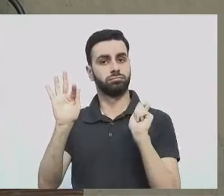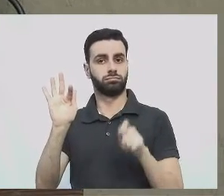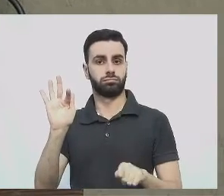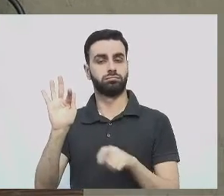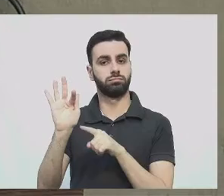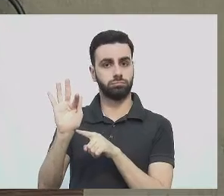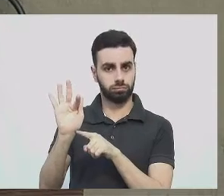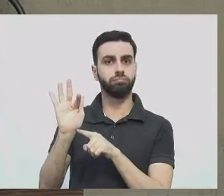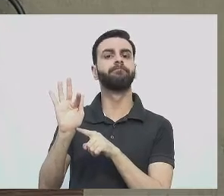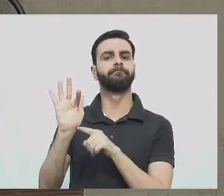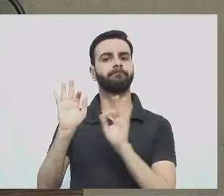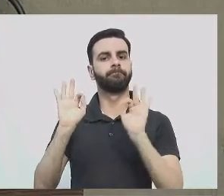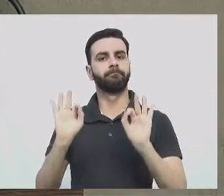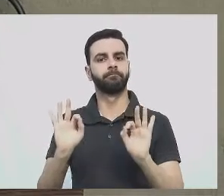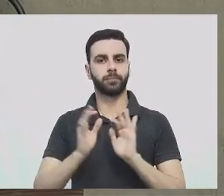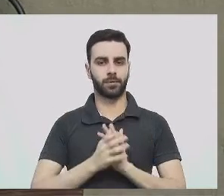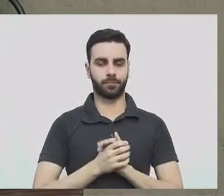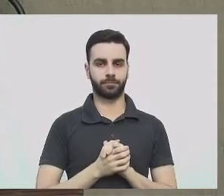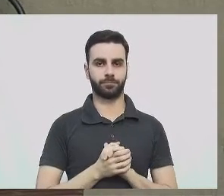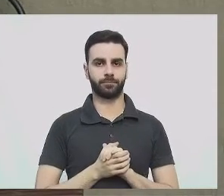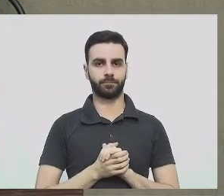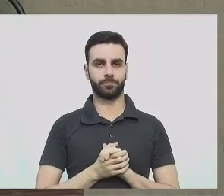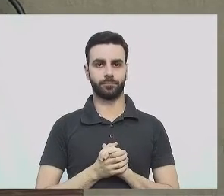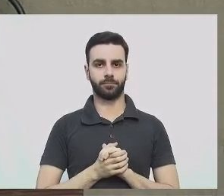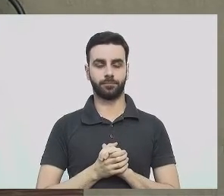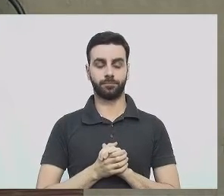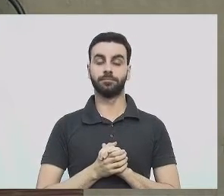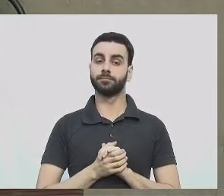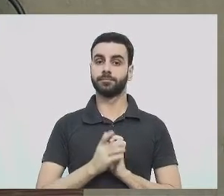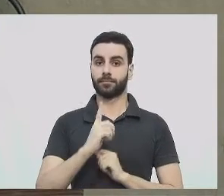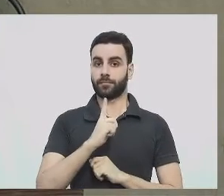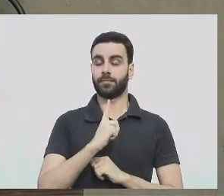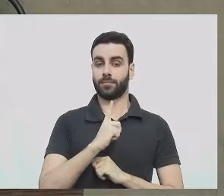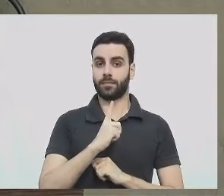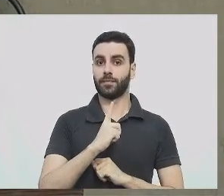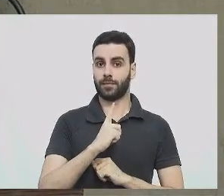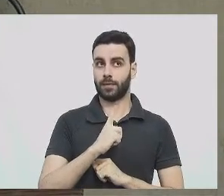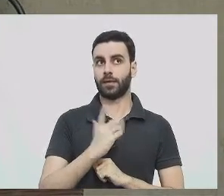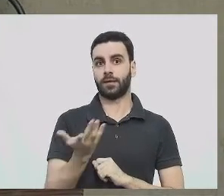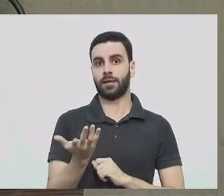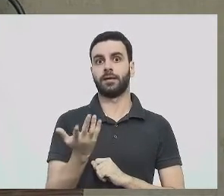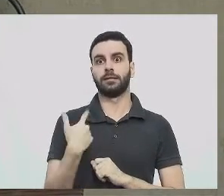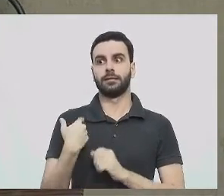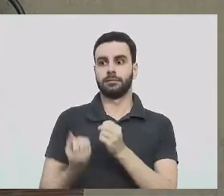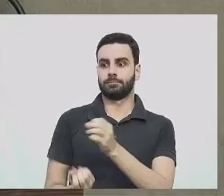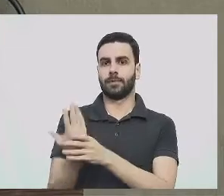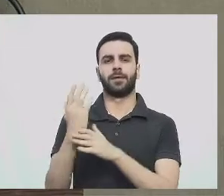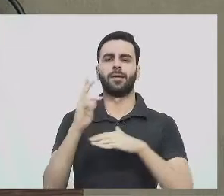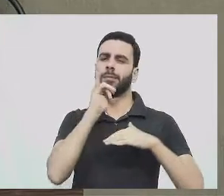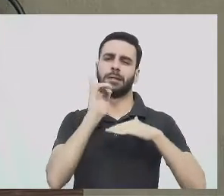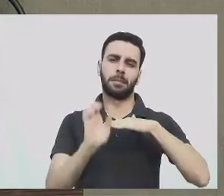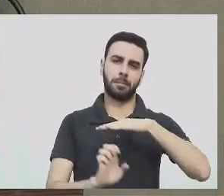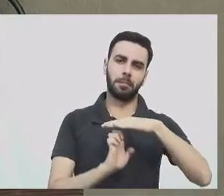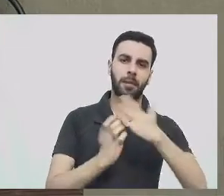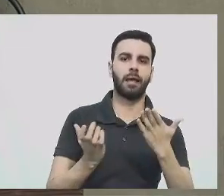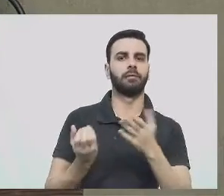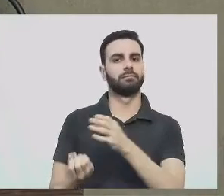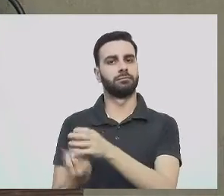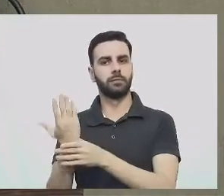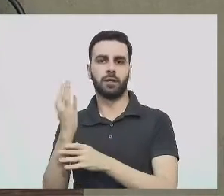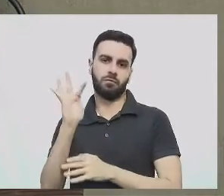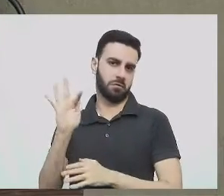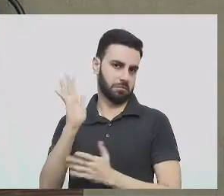forma acertada. É muito... Quando você vai criar uma empresa, quando você vai criar uma